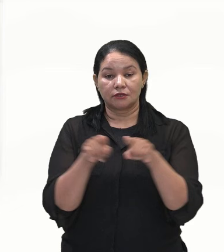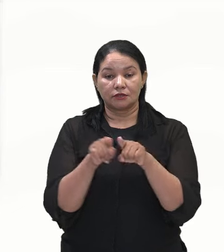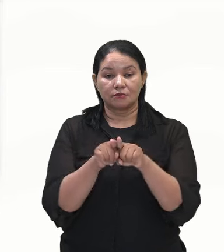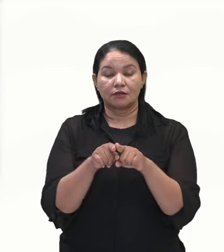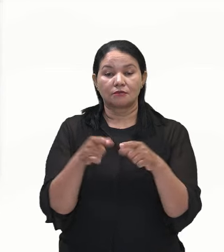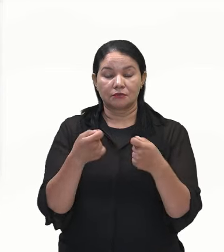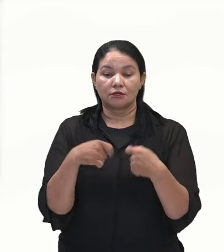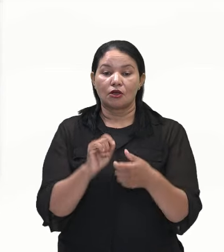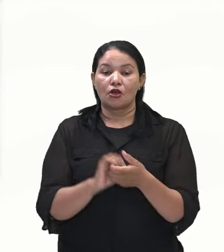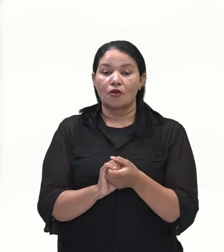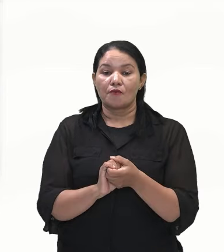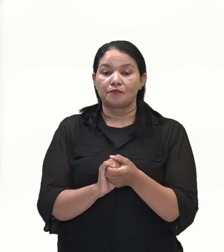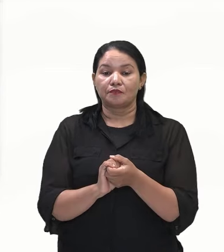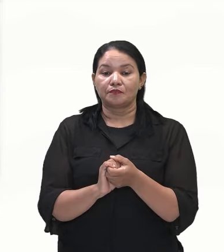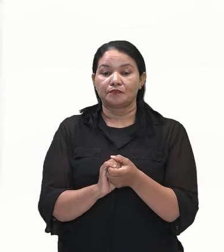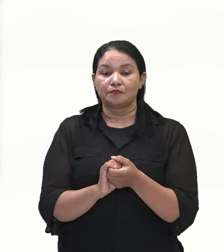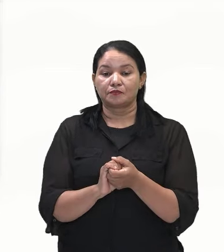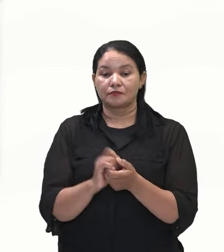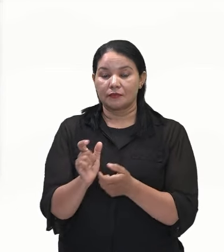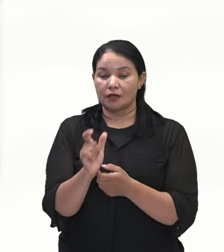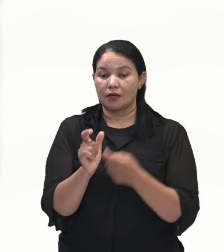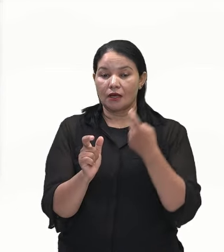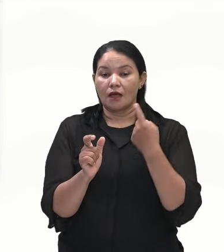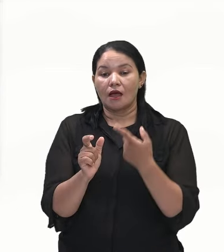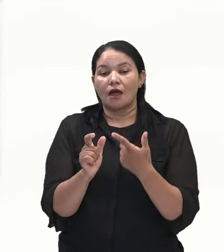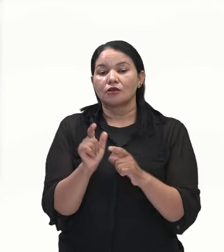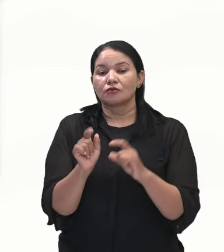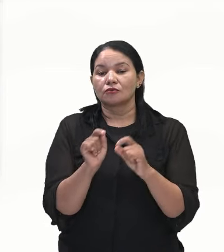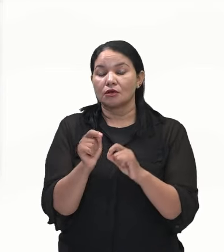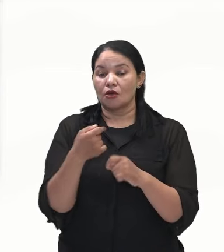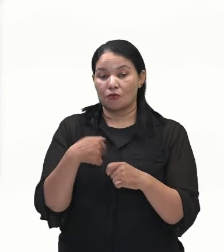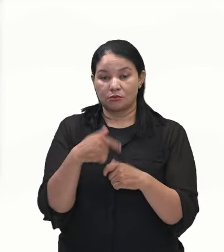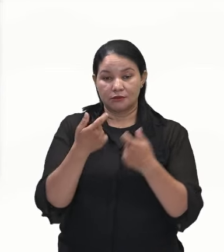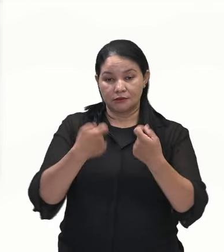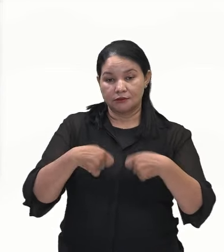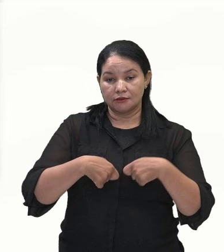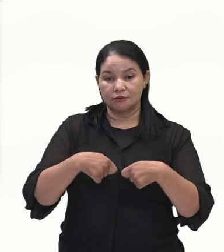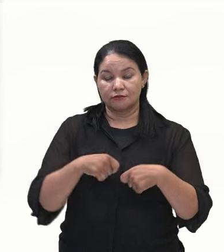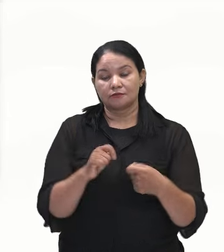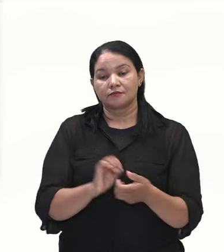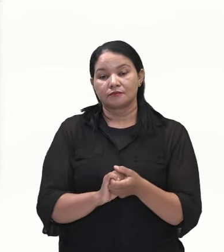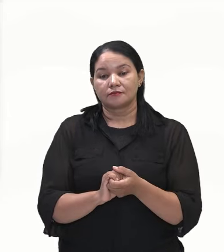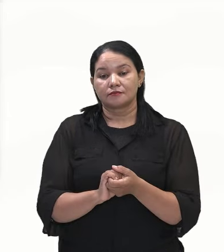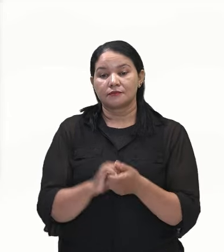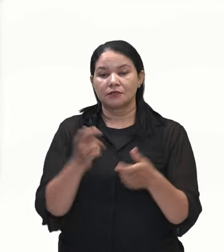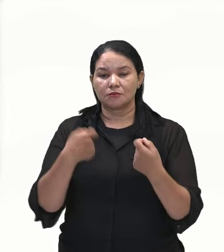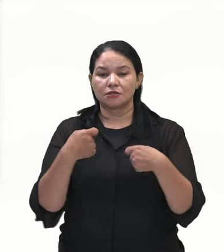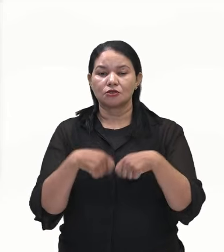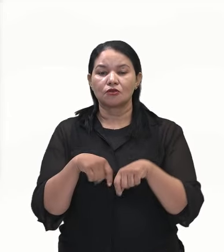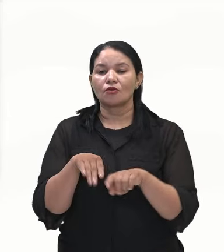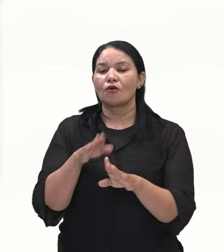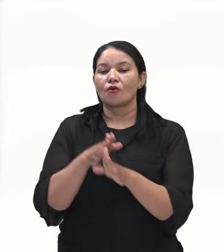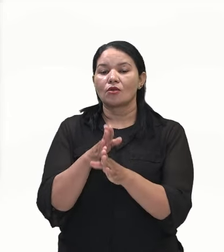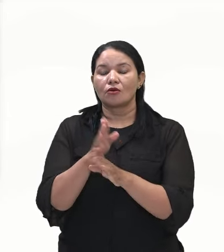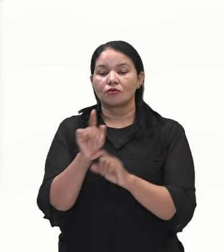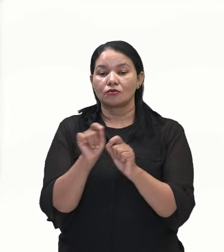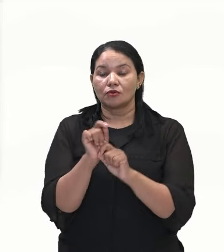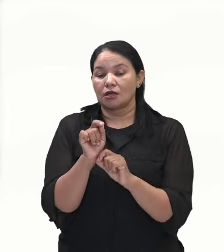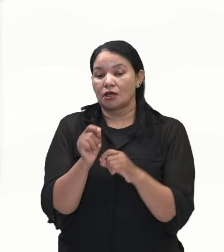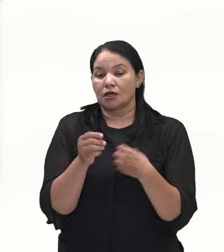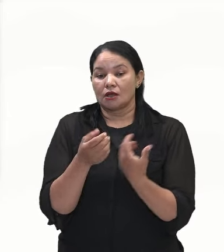semimodal, tá? I need to find a way to stay active and reduce my stress. Eu preciso encontrar um jeito, um modo